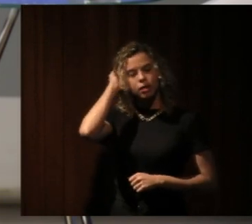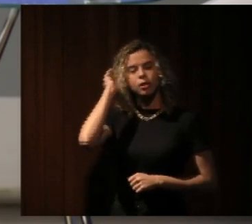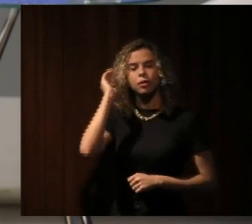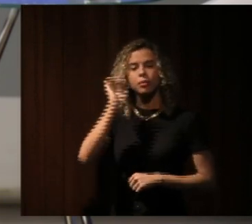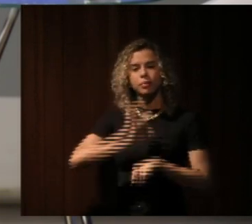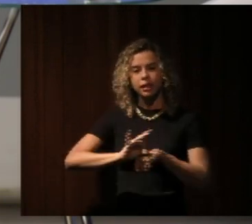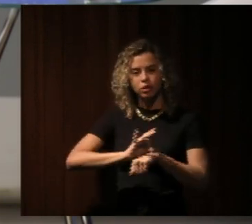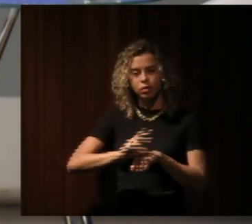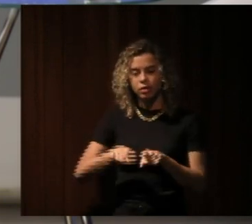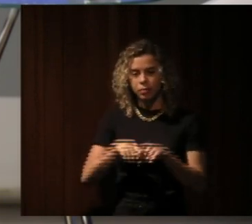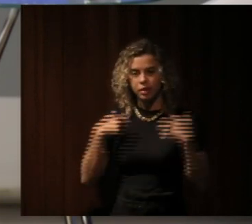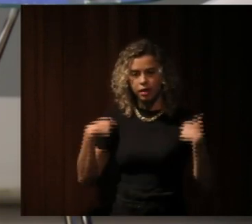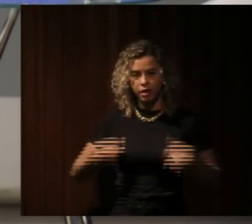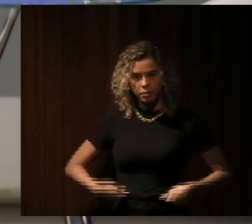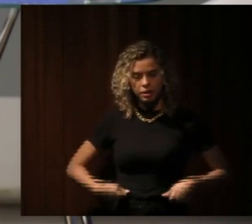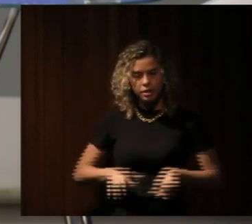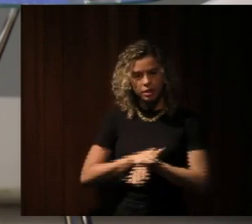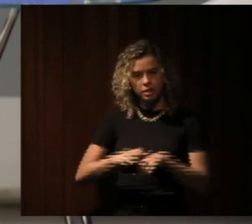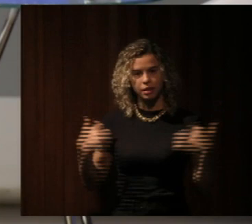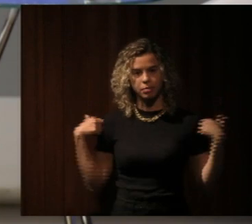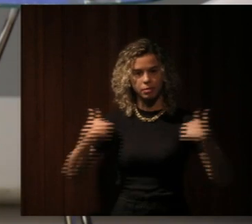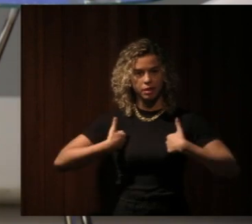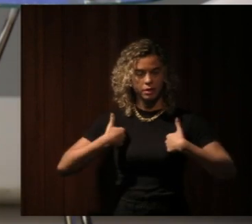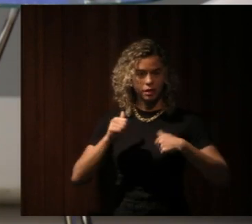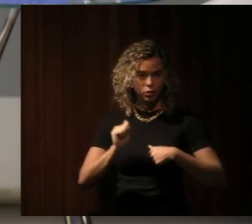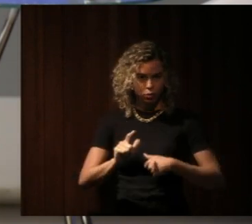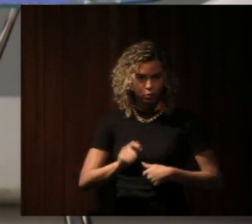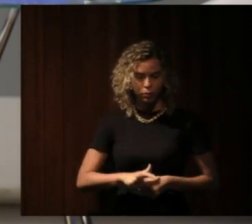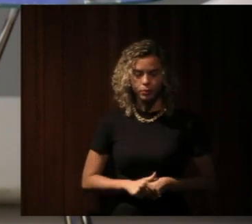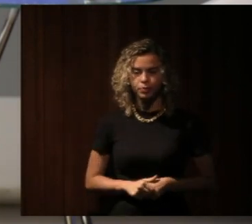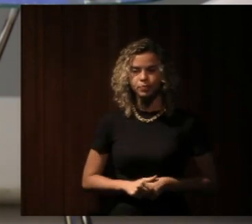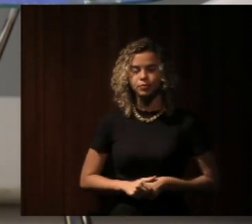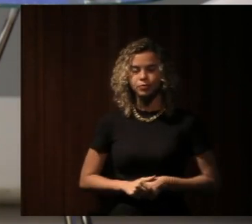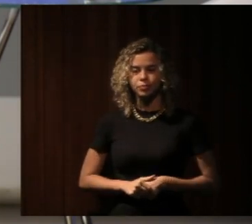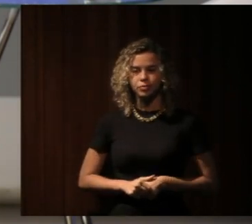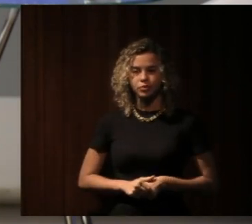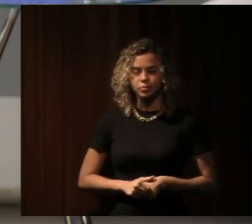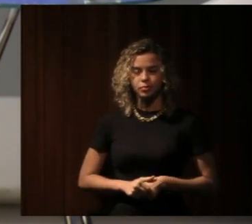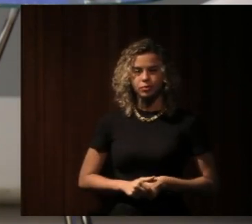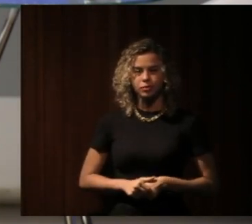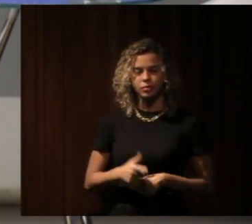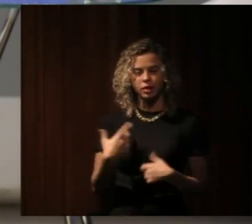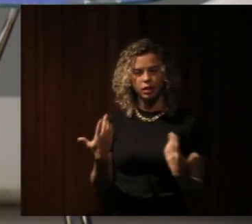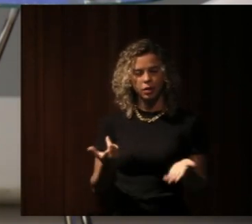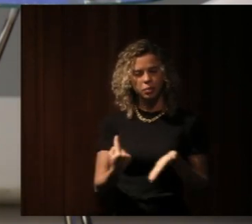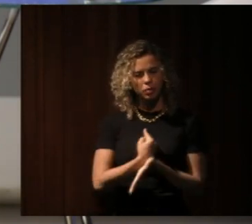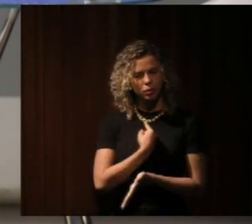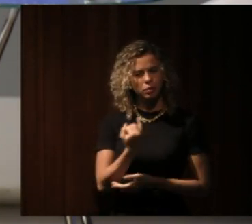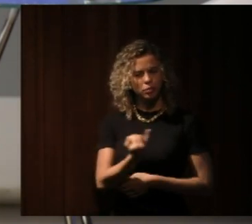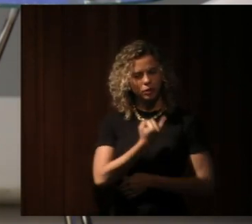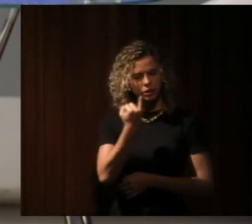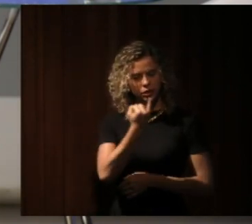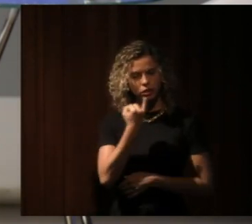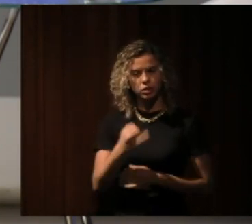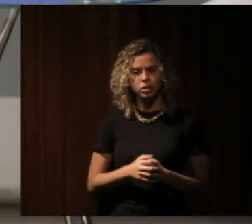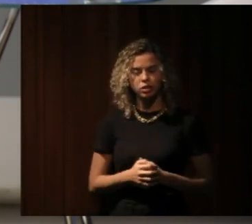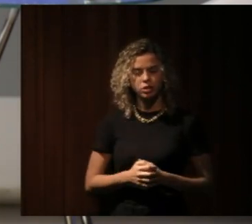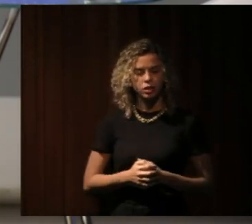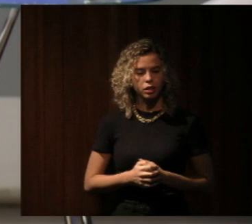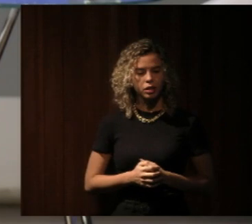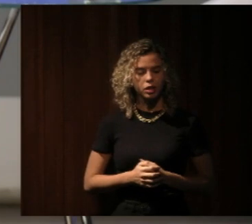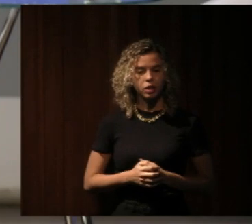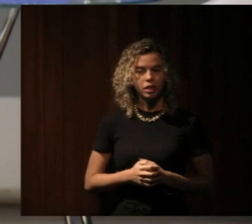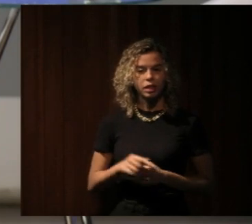tô com uma camisa cinza e um blazer Azul eh acho que é uma pergunta importante ali sobre como que